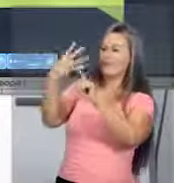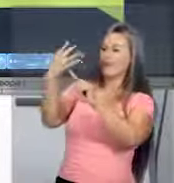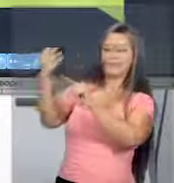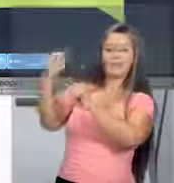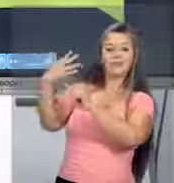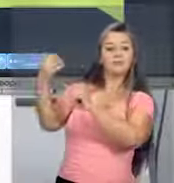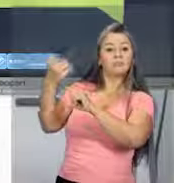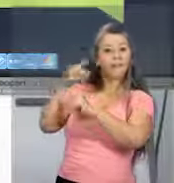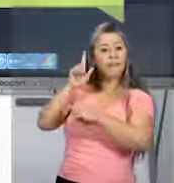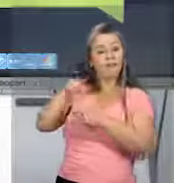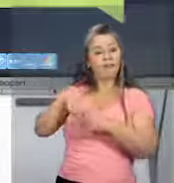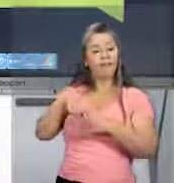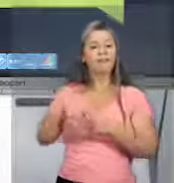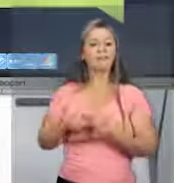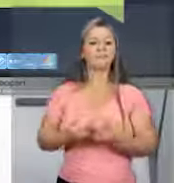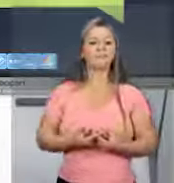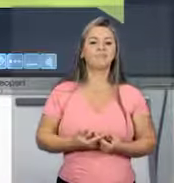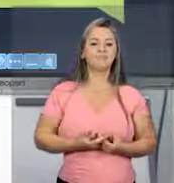corrente elétrica.